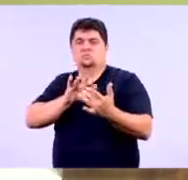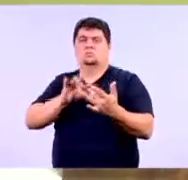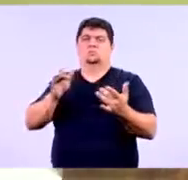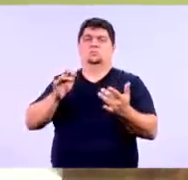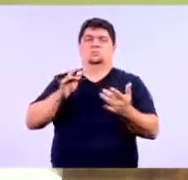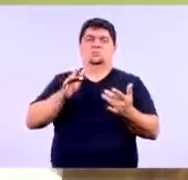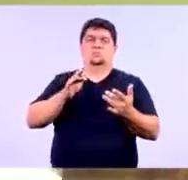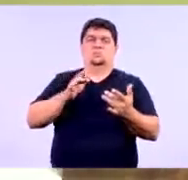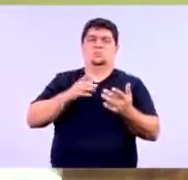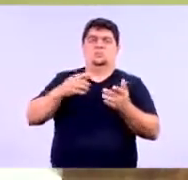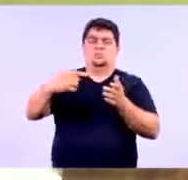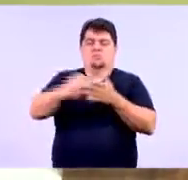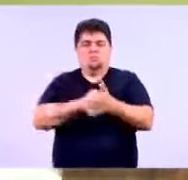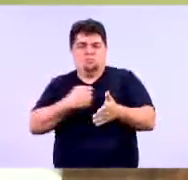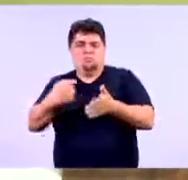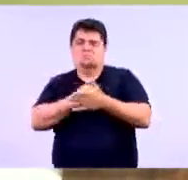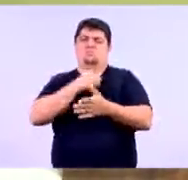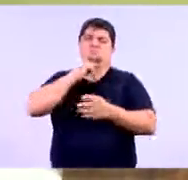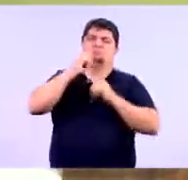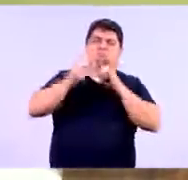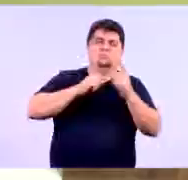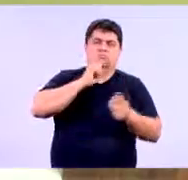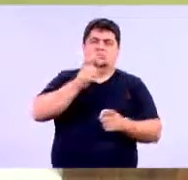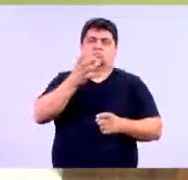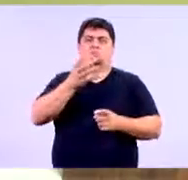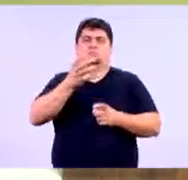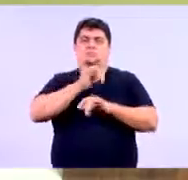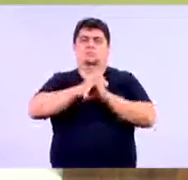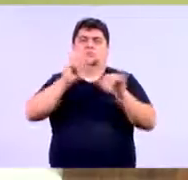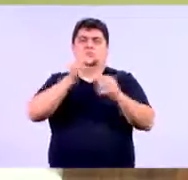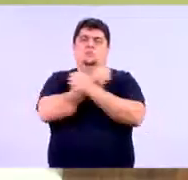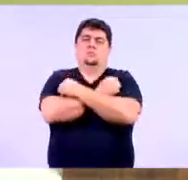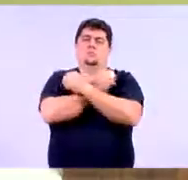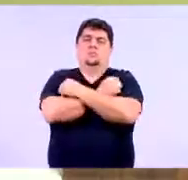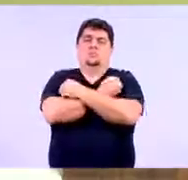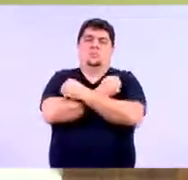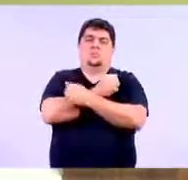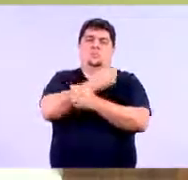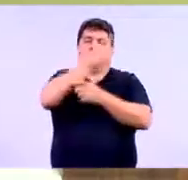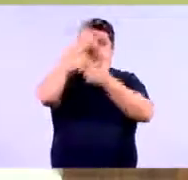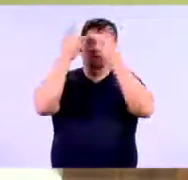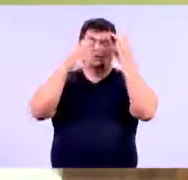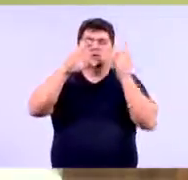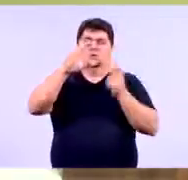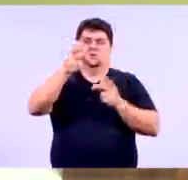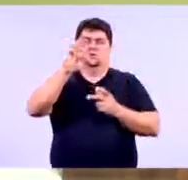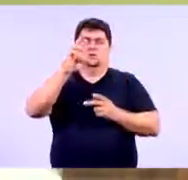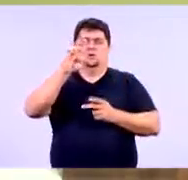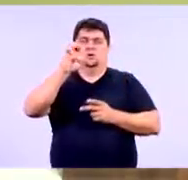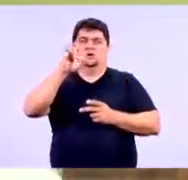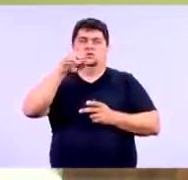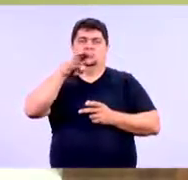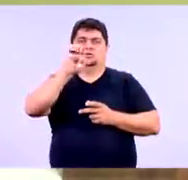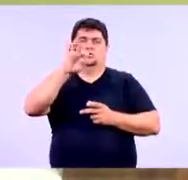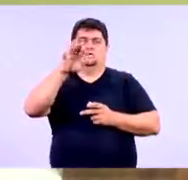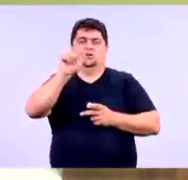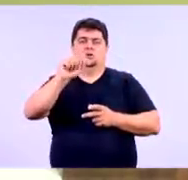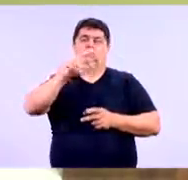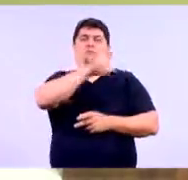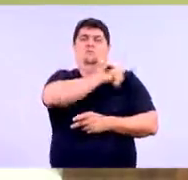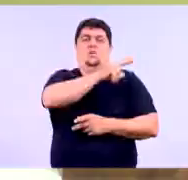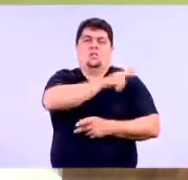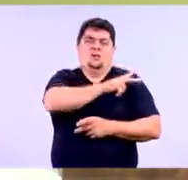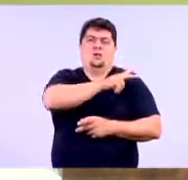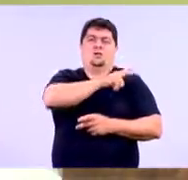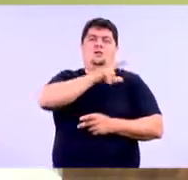conhecimentos, tirem dúvidas, tá? Mas aí eu quero registrar, professor, um abraço para o pessoal de Cerejeiras, pessoal de Vilhena, pessoal